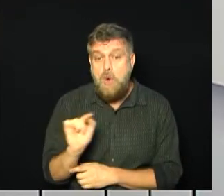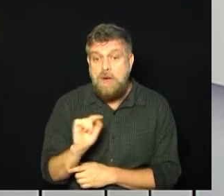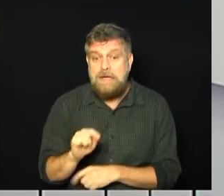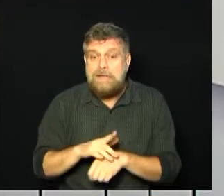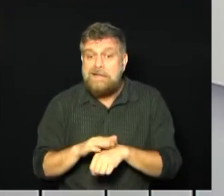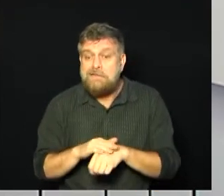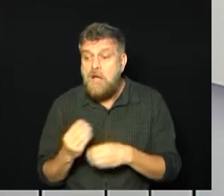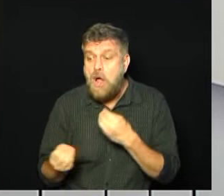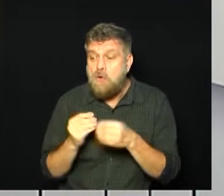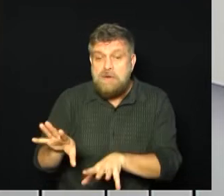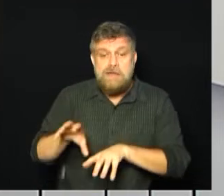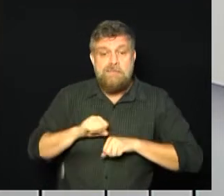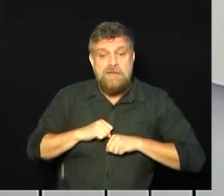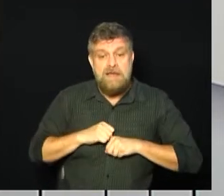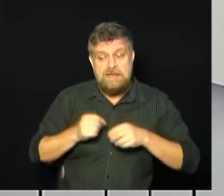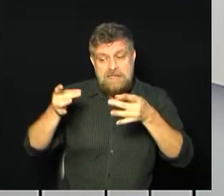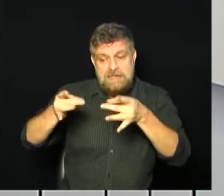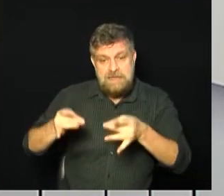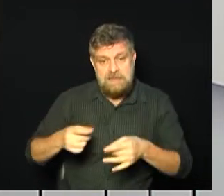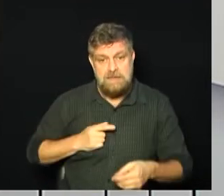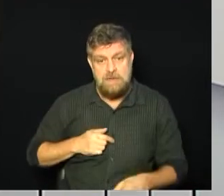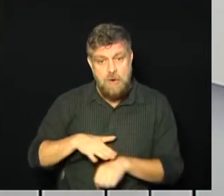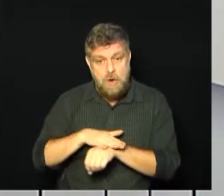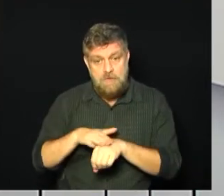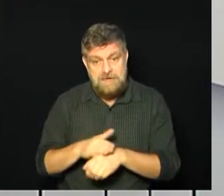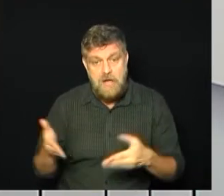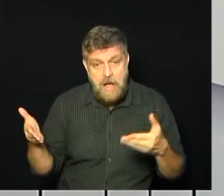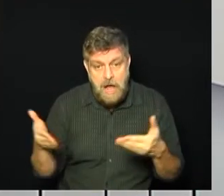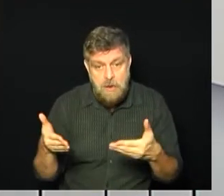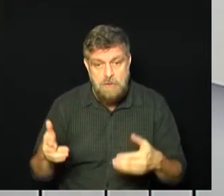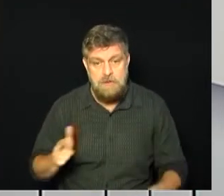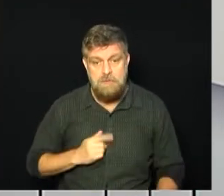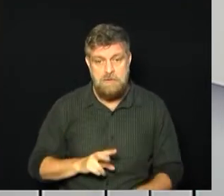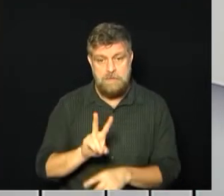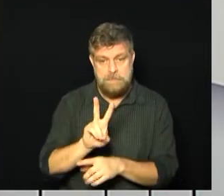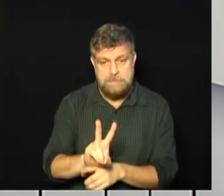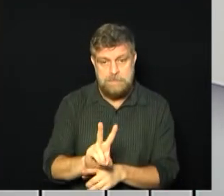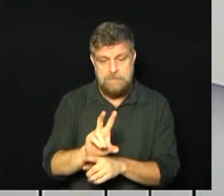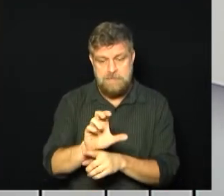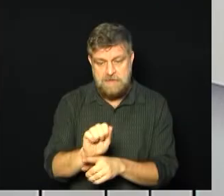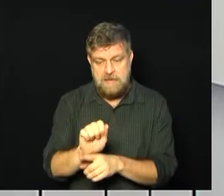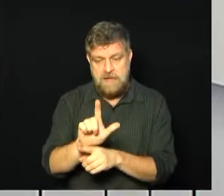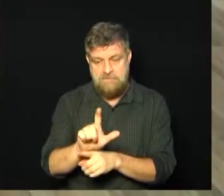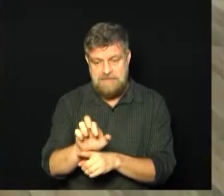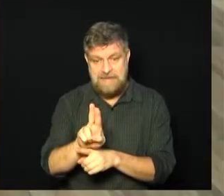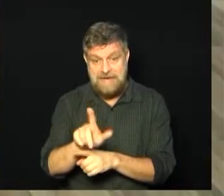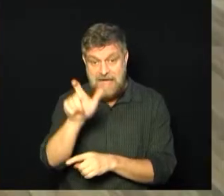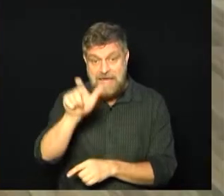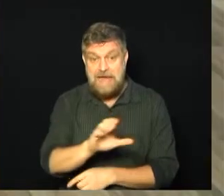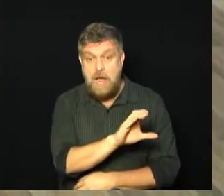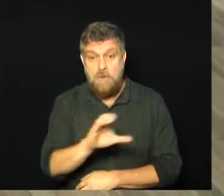doença, como pega, os detalhes. Eu converso agora com a Valéria de Almeida, ela que é coordenadora da